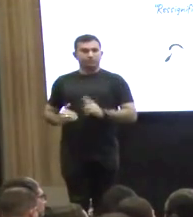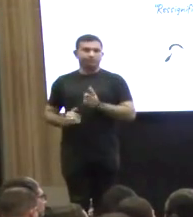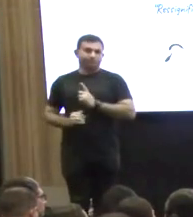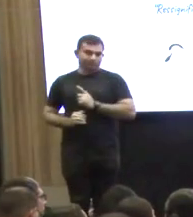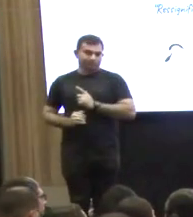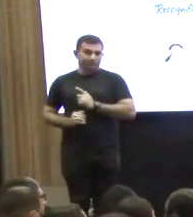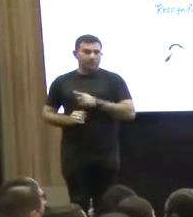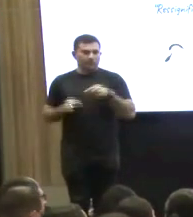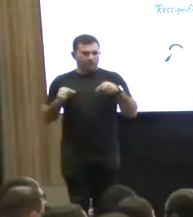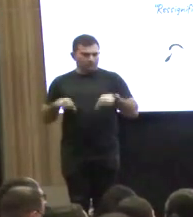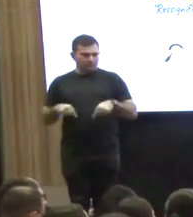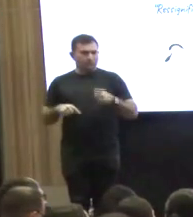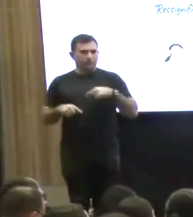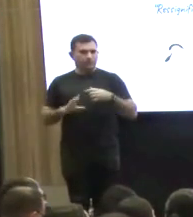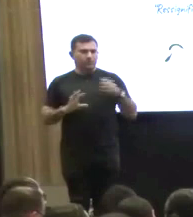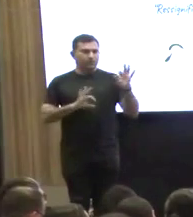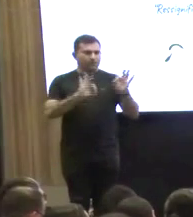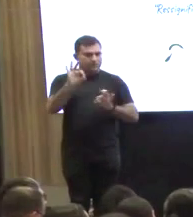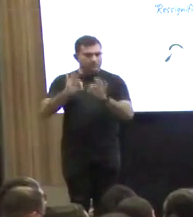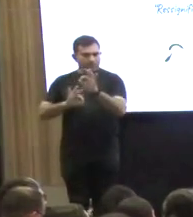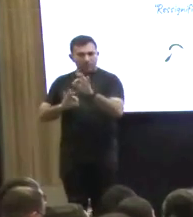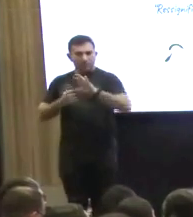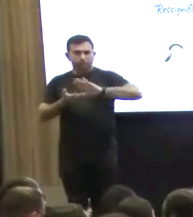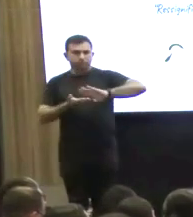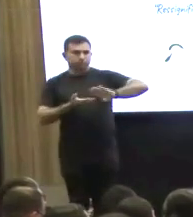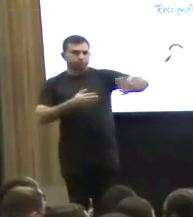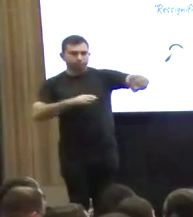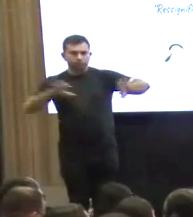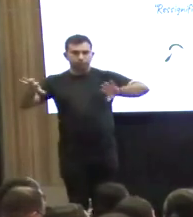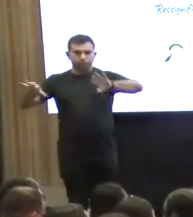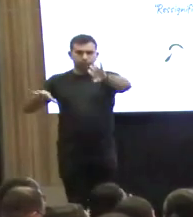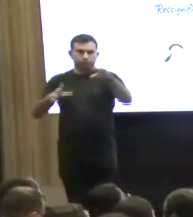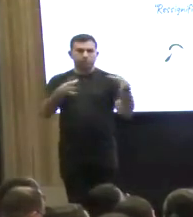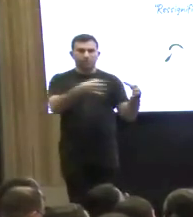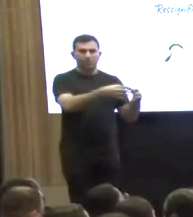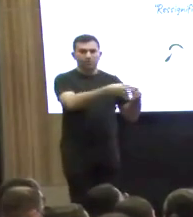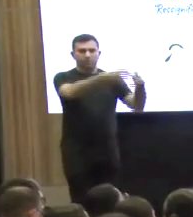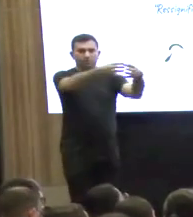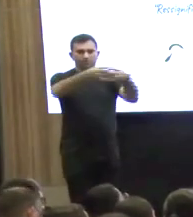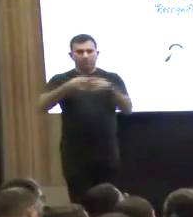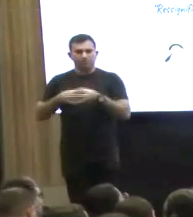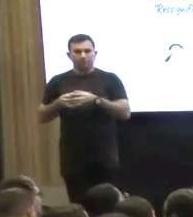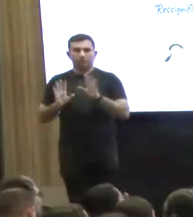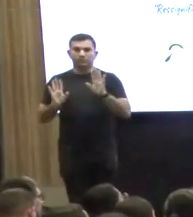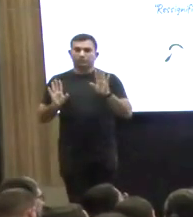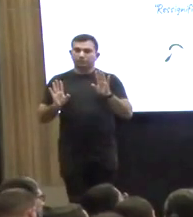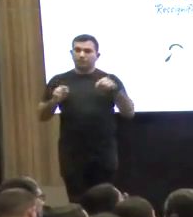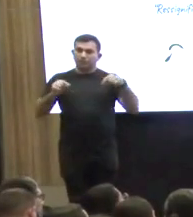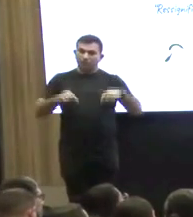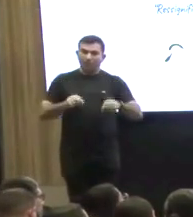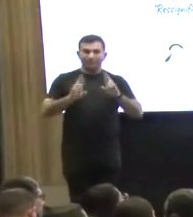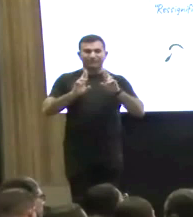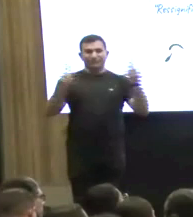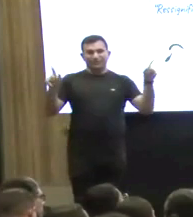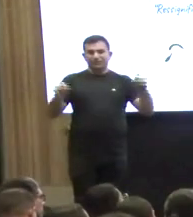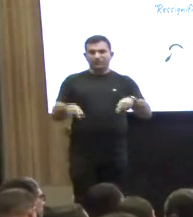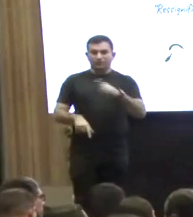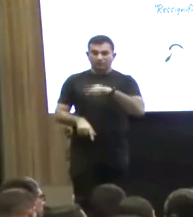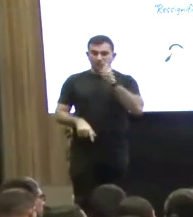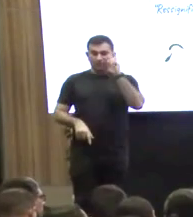você organizar, classificar, distinguir, agrupar, mas é você olhar para as pessoas, olhar para os